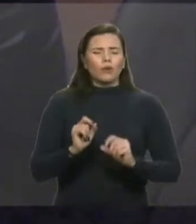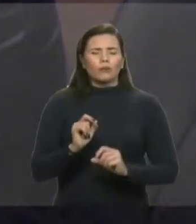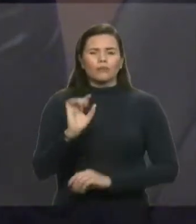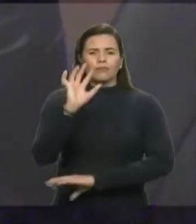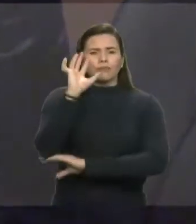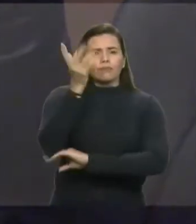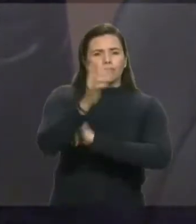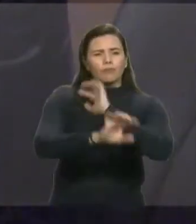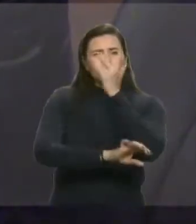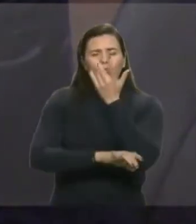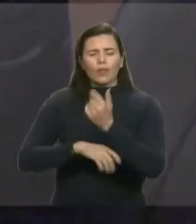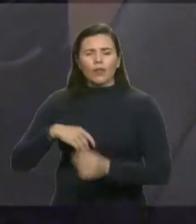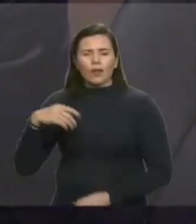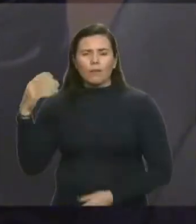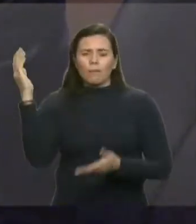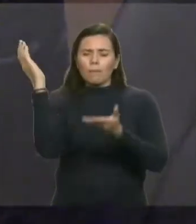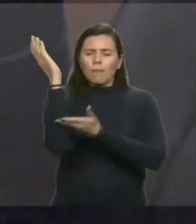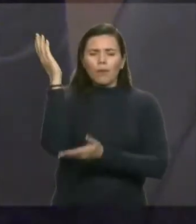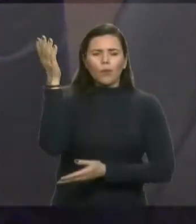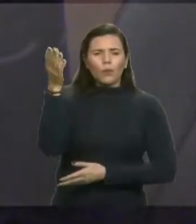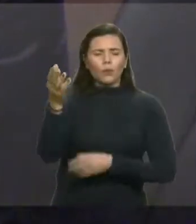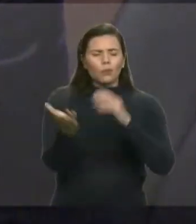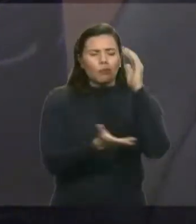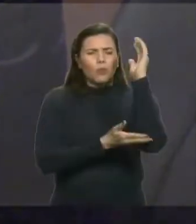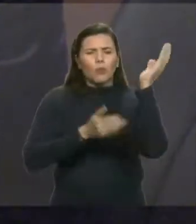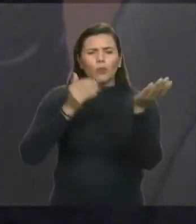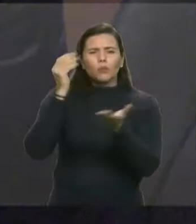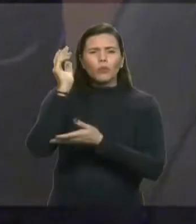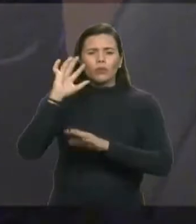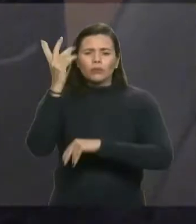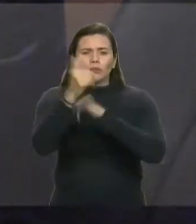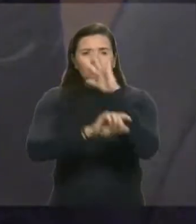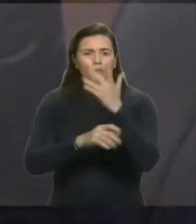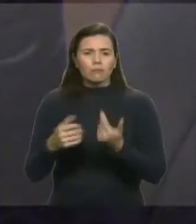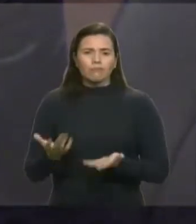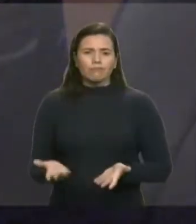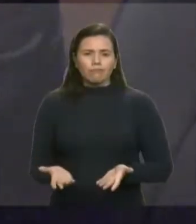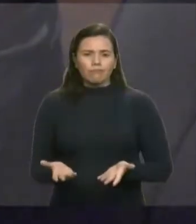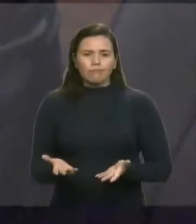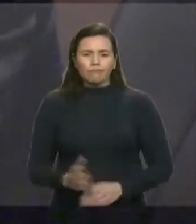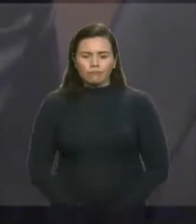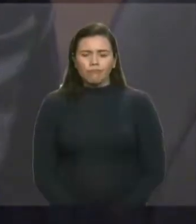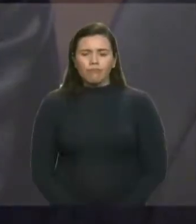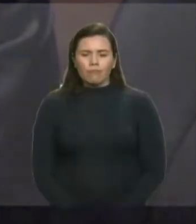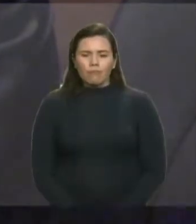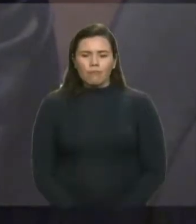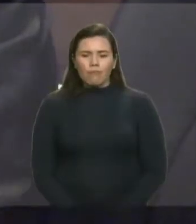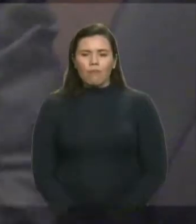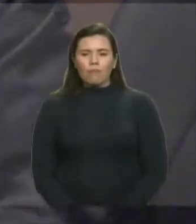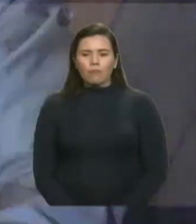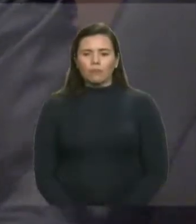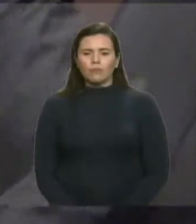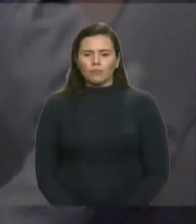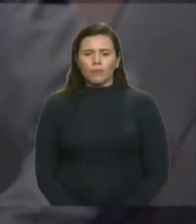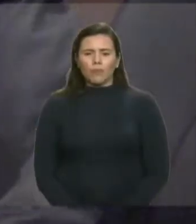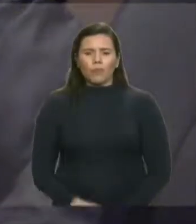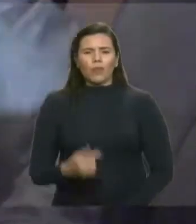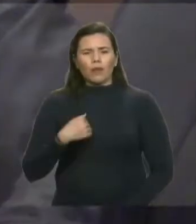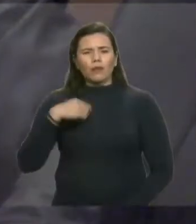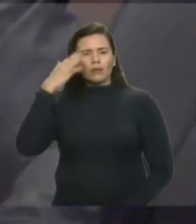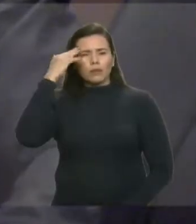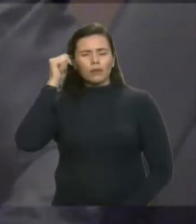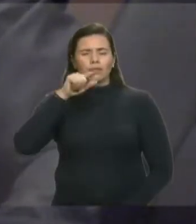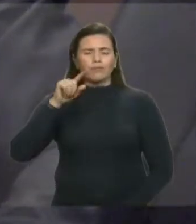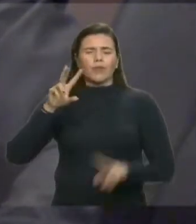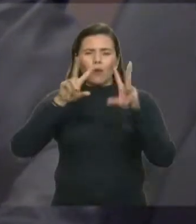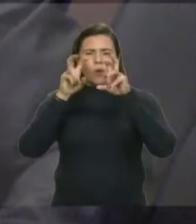desmatamento, as etnias, o homem do campo, a zona rural, a zona urbana, é um emaranhado de coisas para quem não está